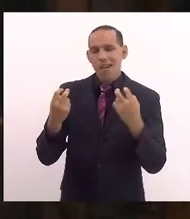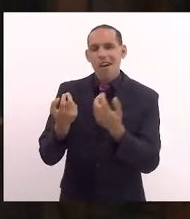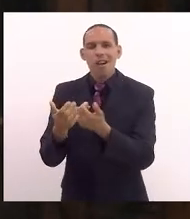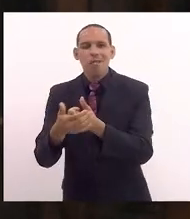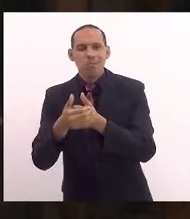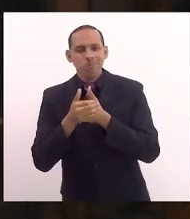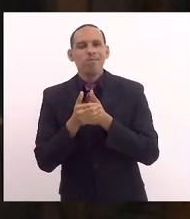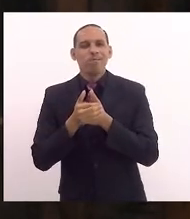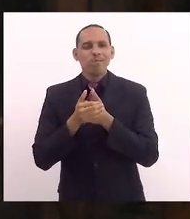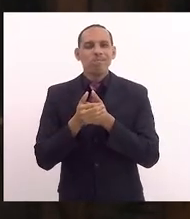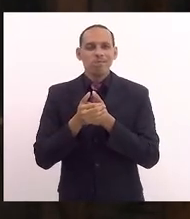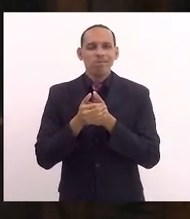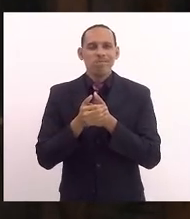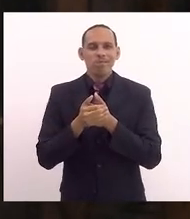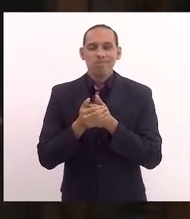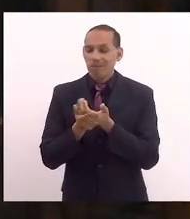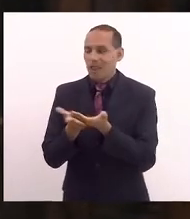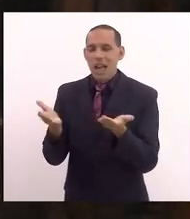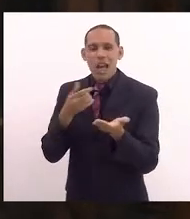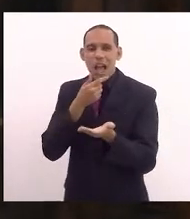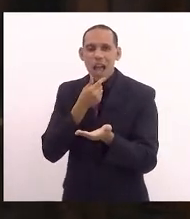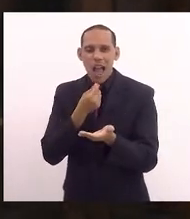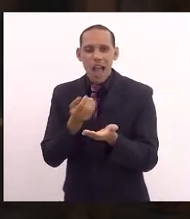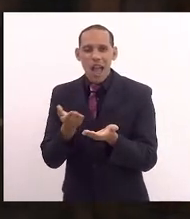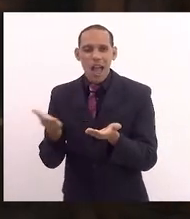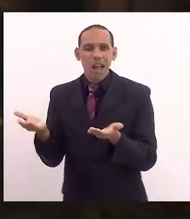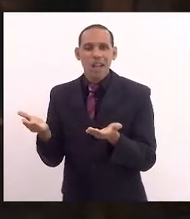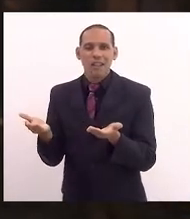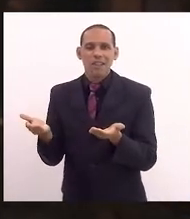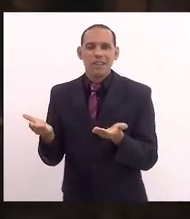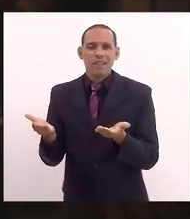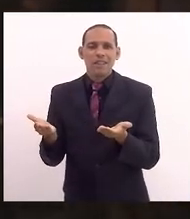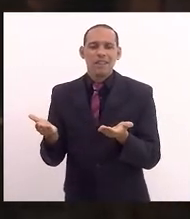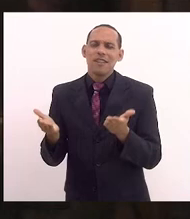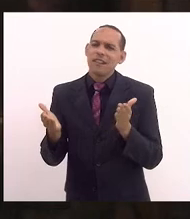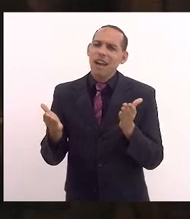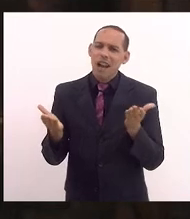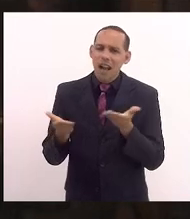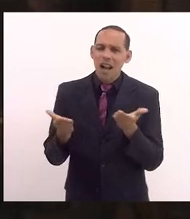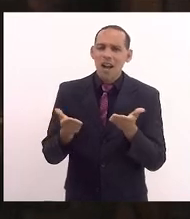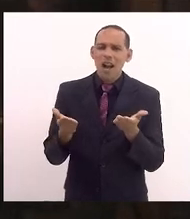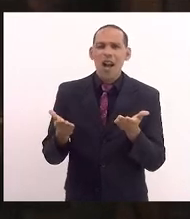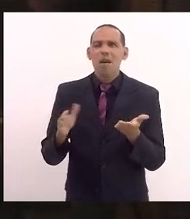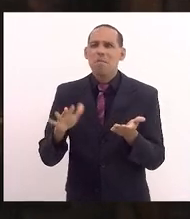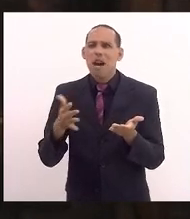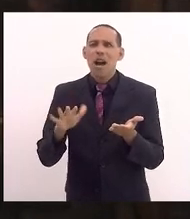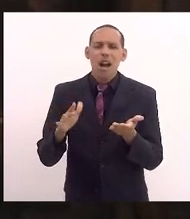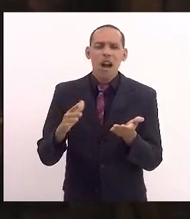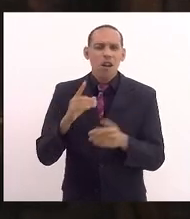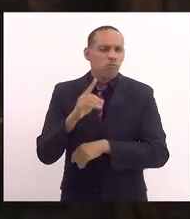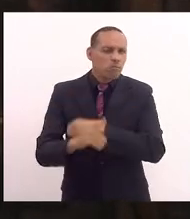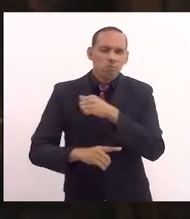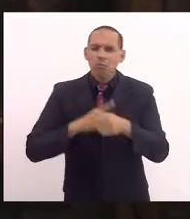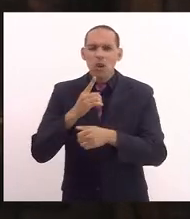acolhimento. Uma roda onde esses homens, que já estavam passando a média deles há pelo menos um ano,